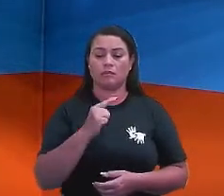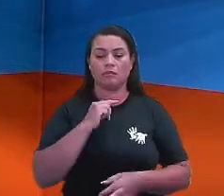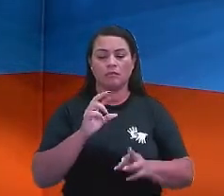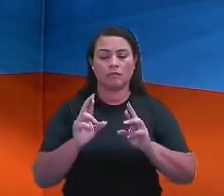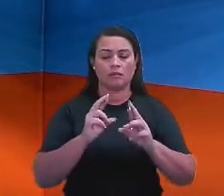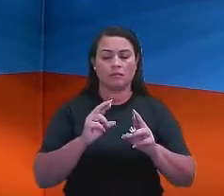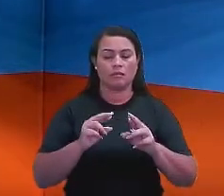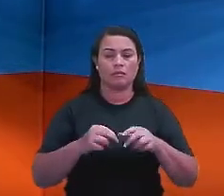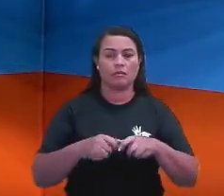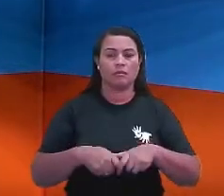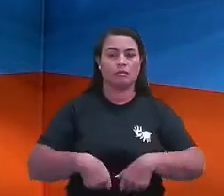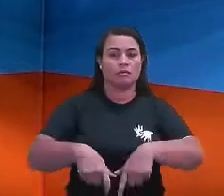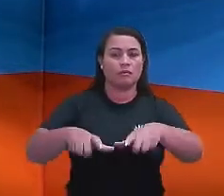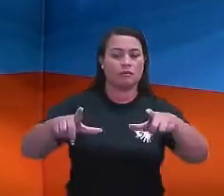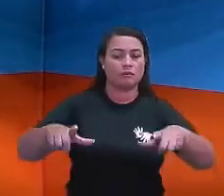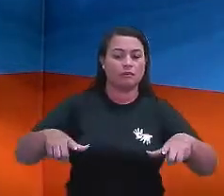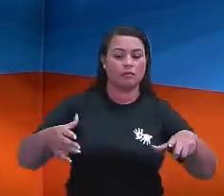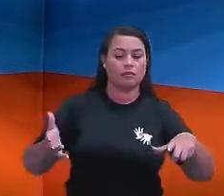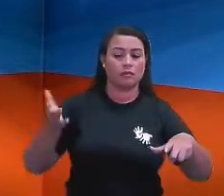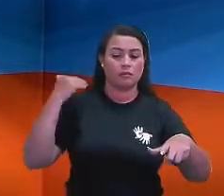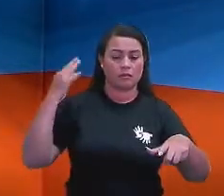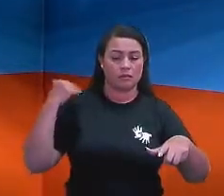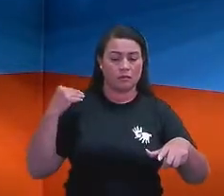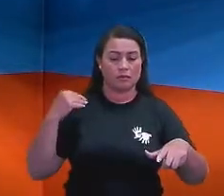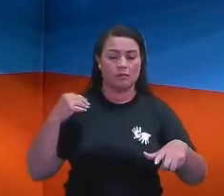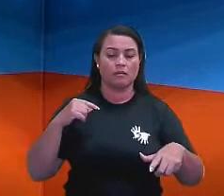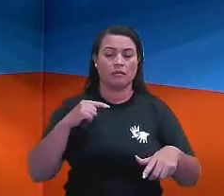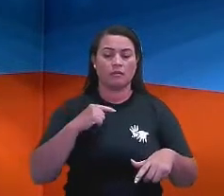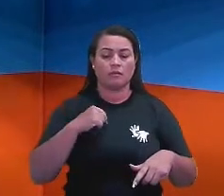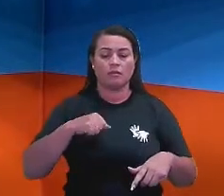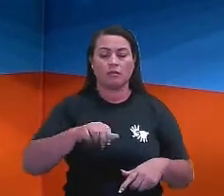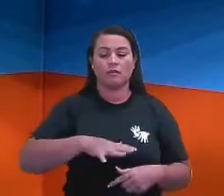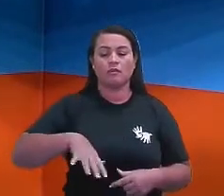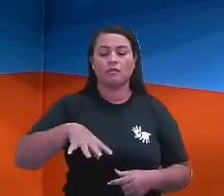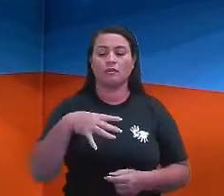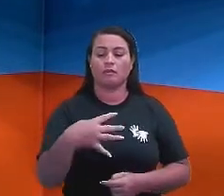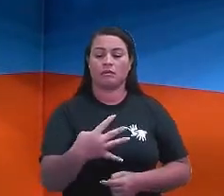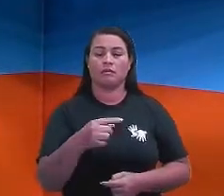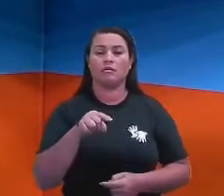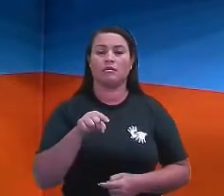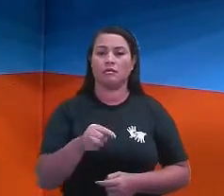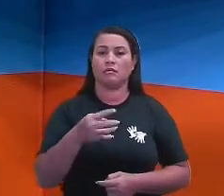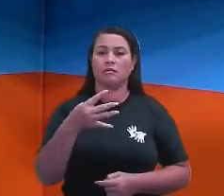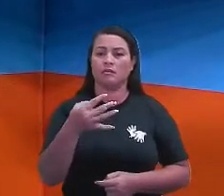à grande extensão de terra que possuía uma área de aproximadamente